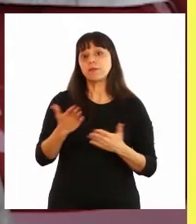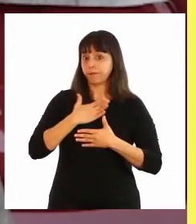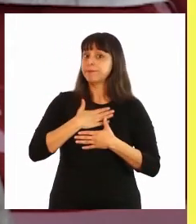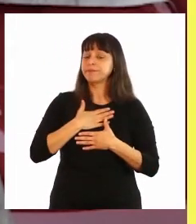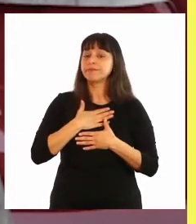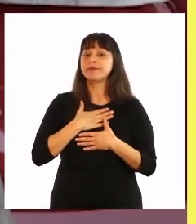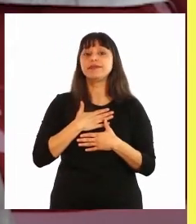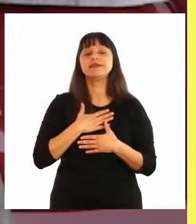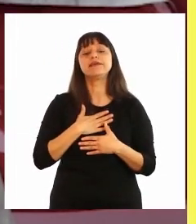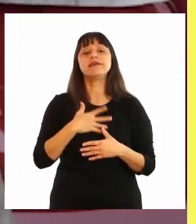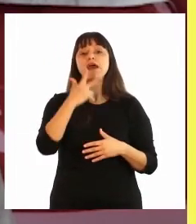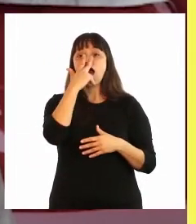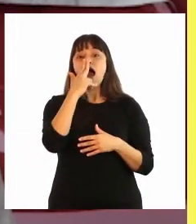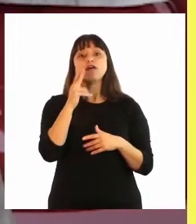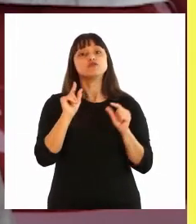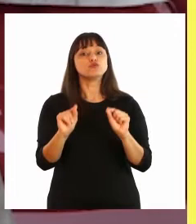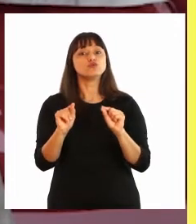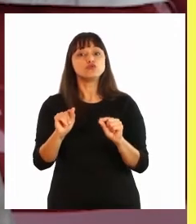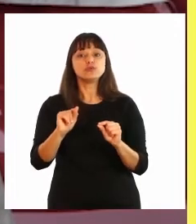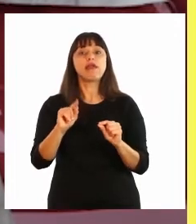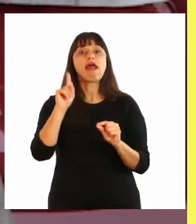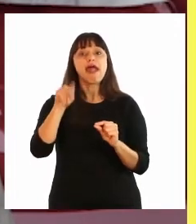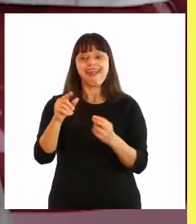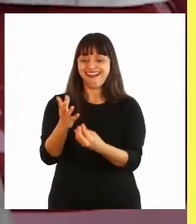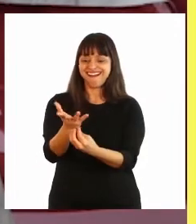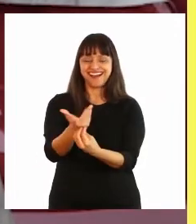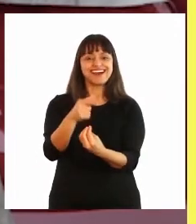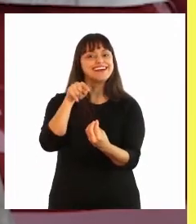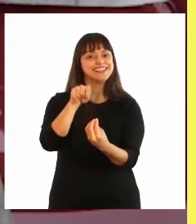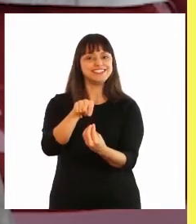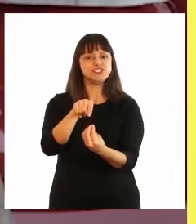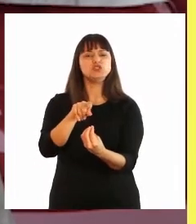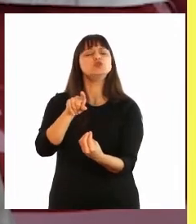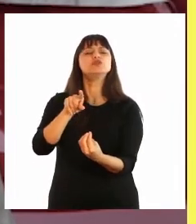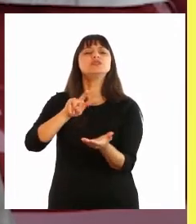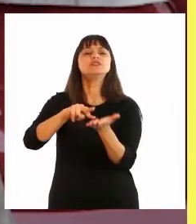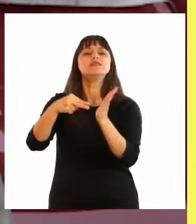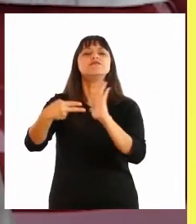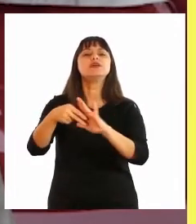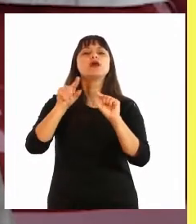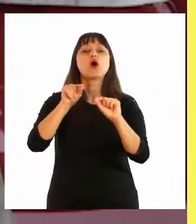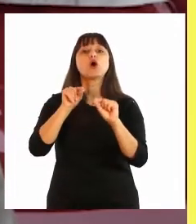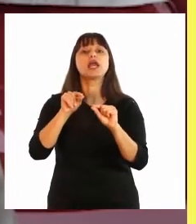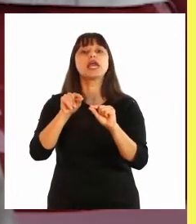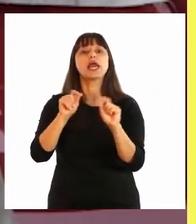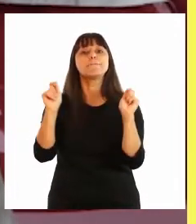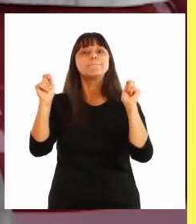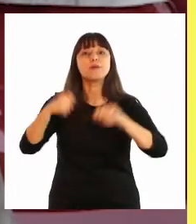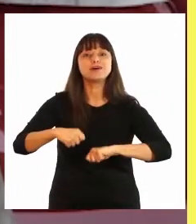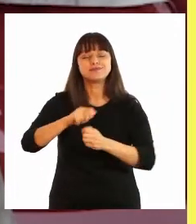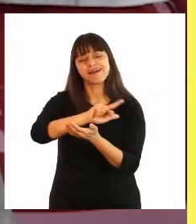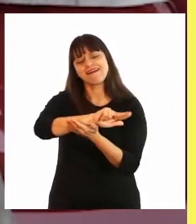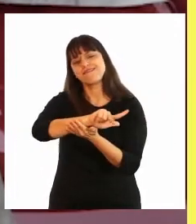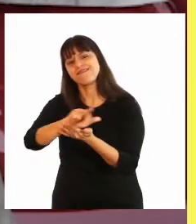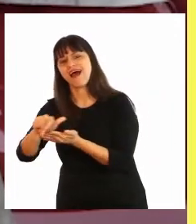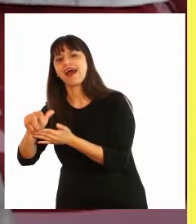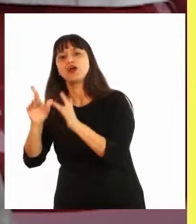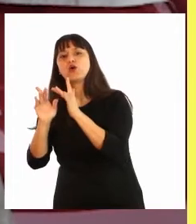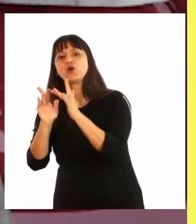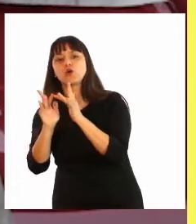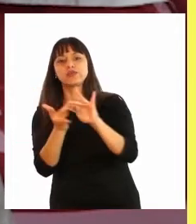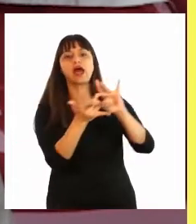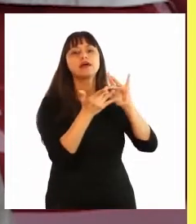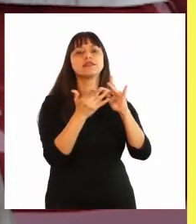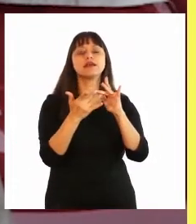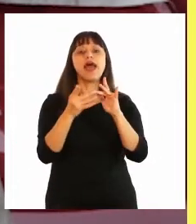que todo esse campo da arte, ele tem a ver com criação de possibilidades de diálogo entre